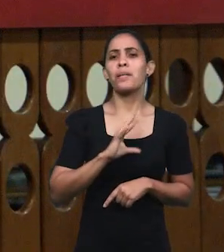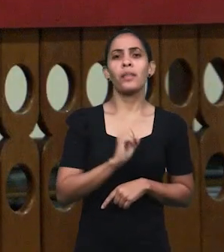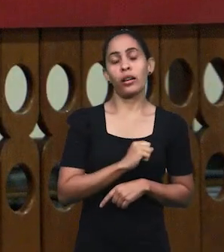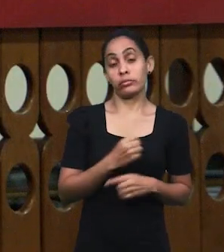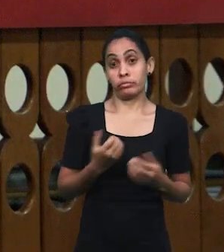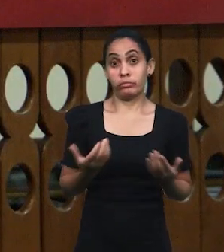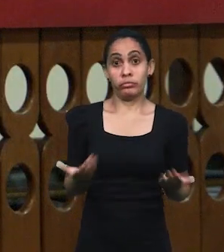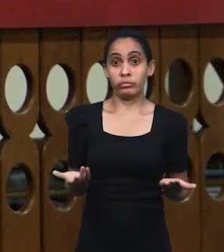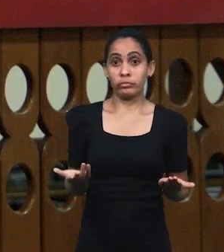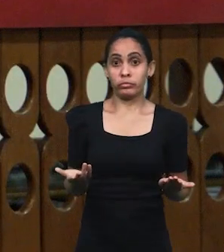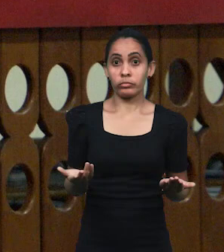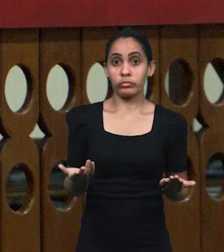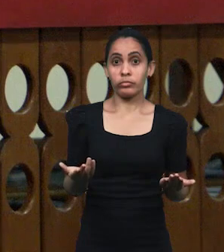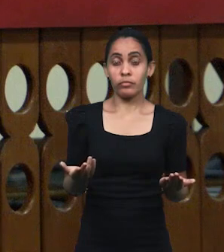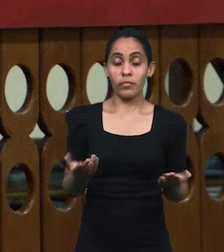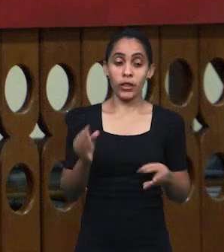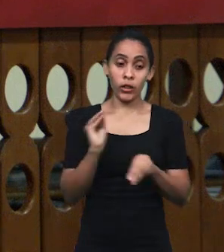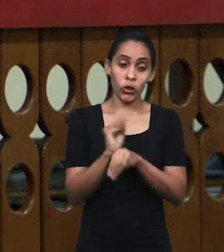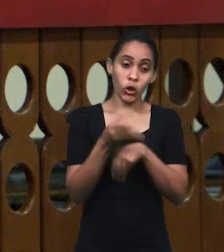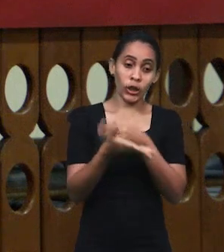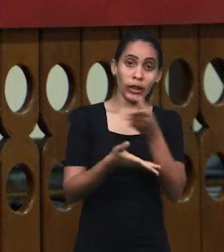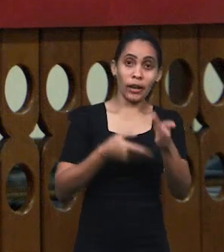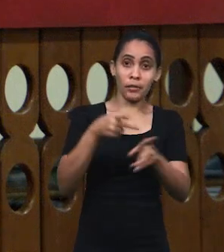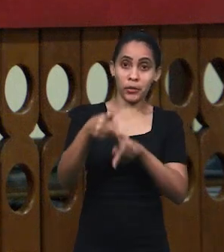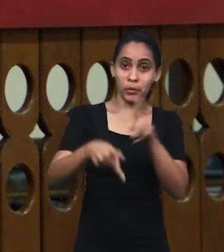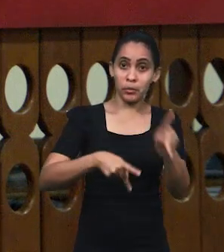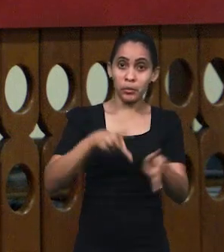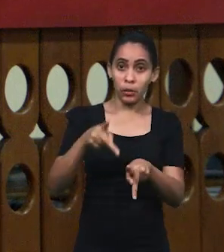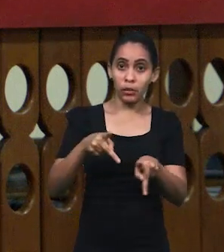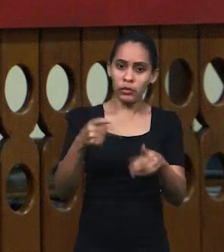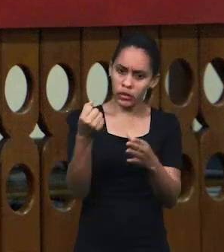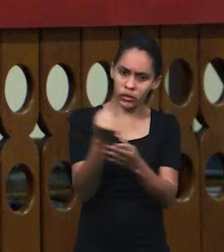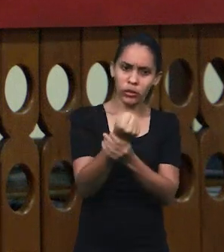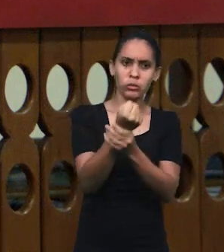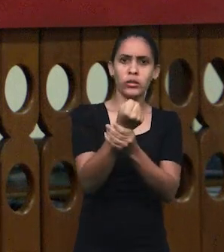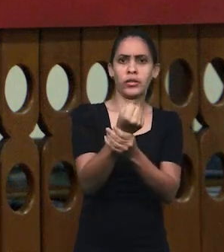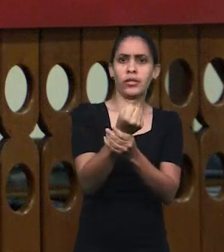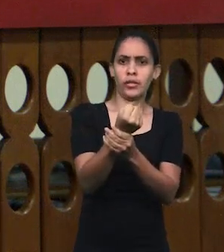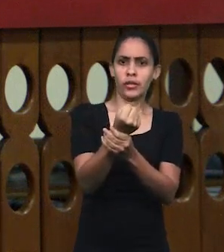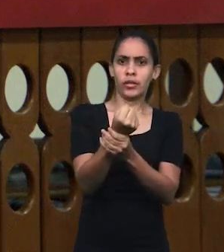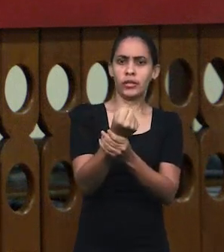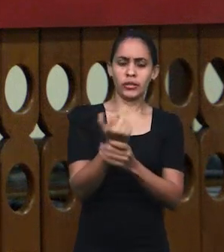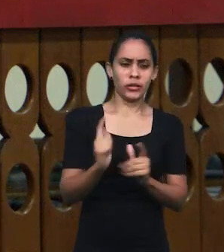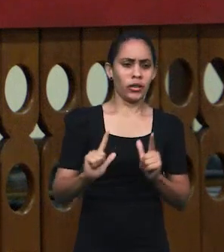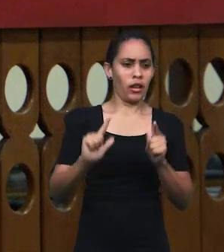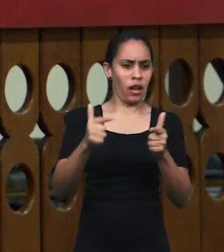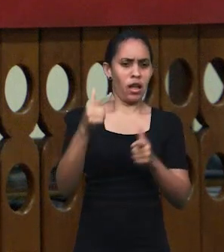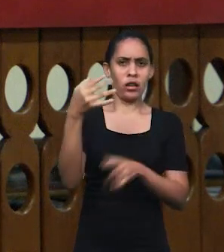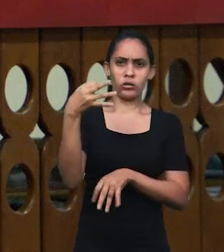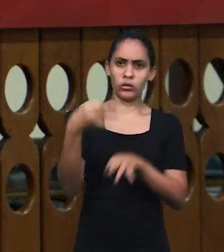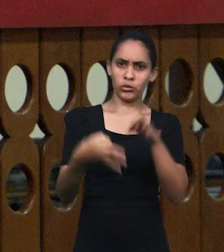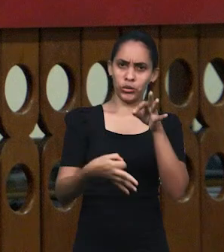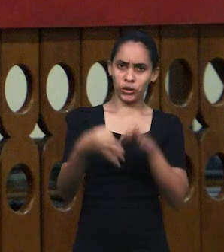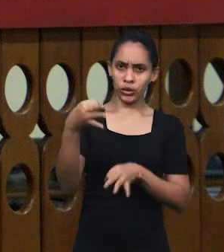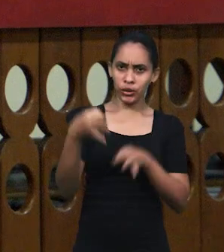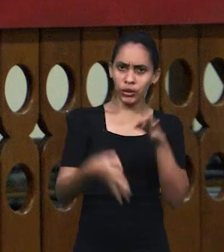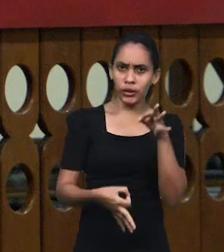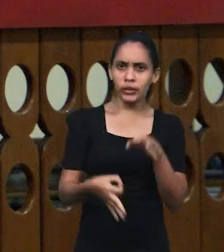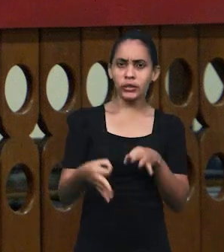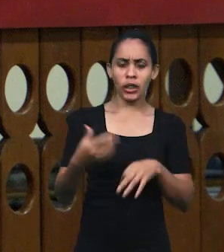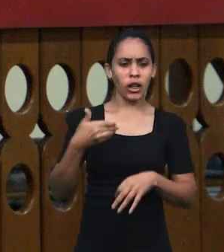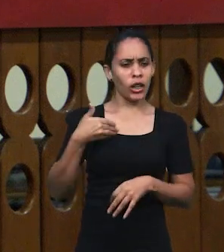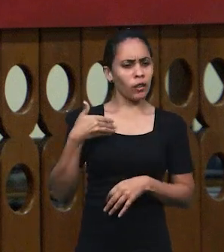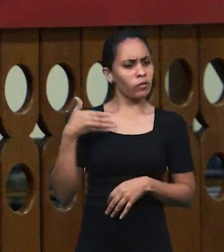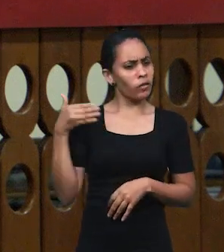Por que ele era amado? É óbvio, né? Ele protegia o povo, ele protegia a sociedade, ele operava a